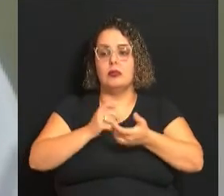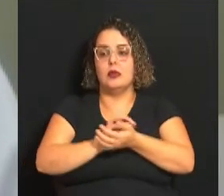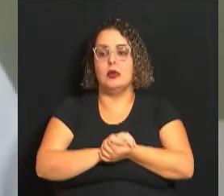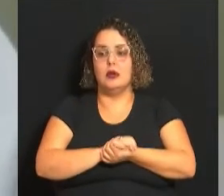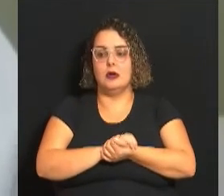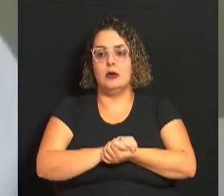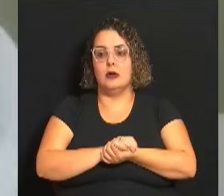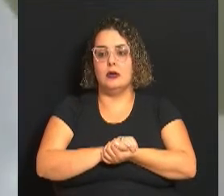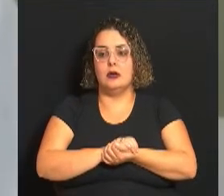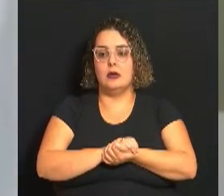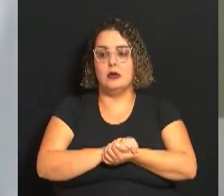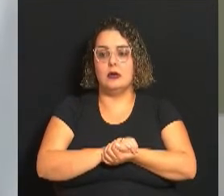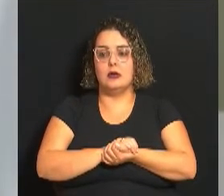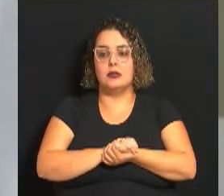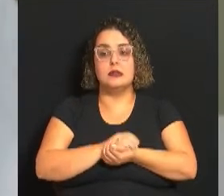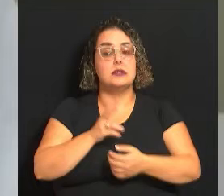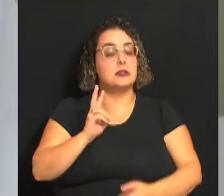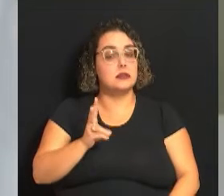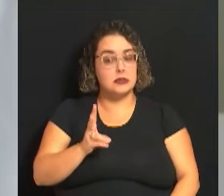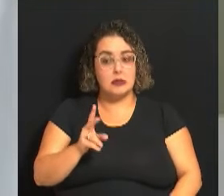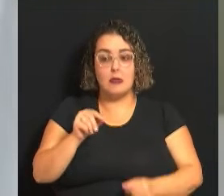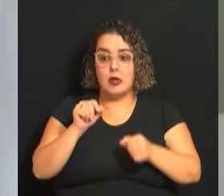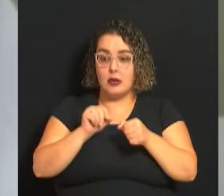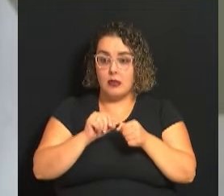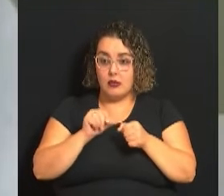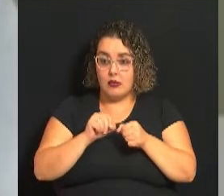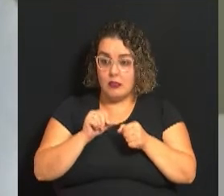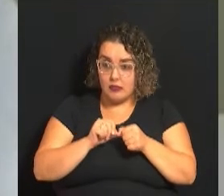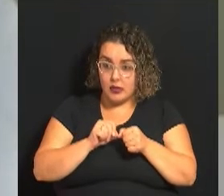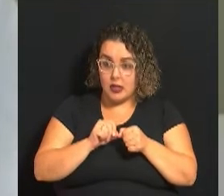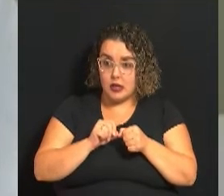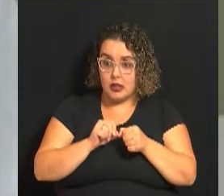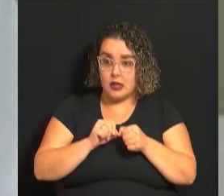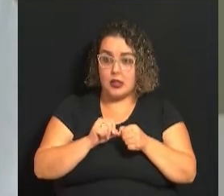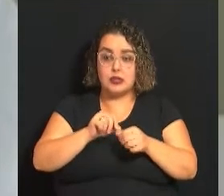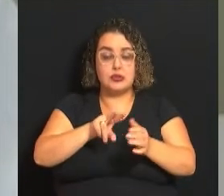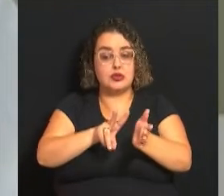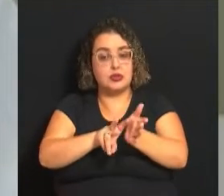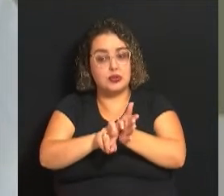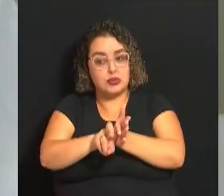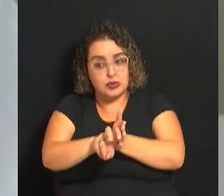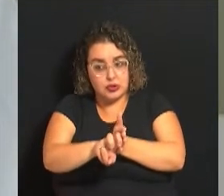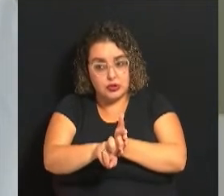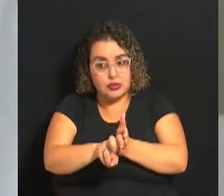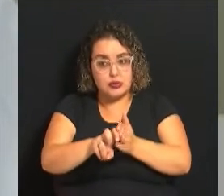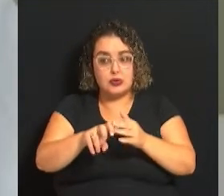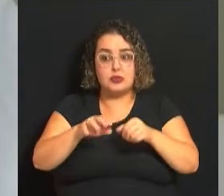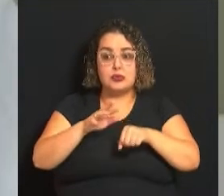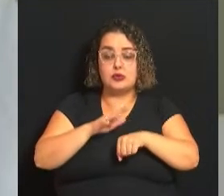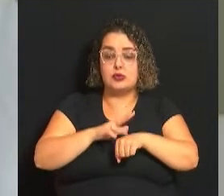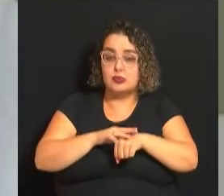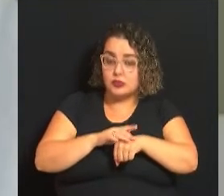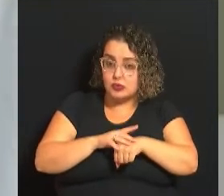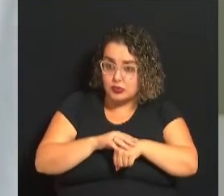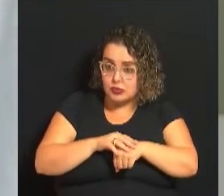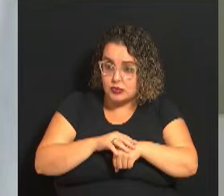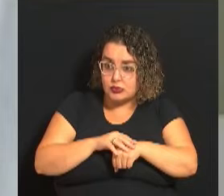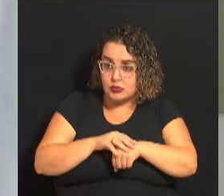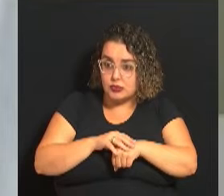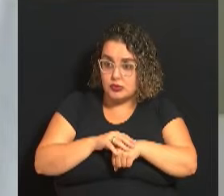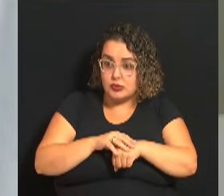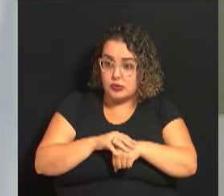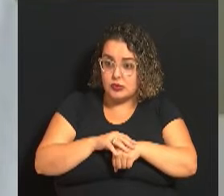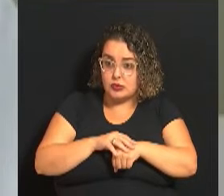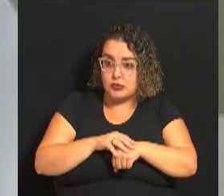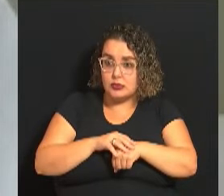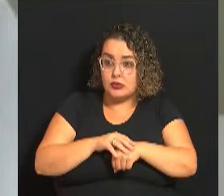Mais uma vez, toda vez que a gente faz o diagnóstico de uma doença com sintoma, isso é porque a doença já